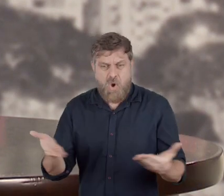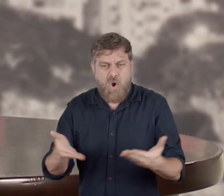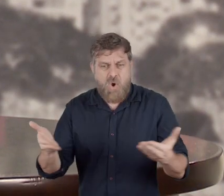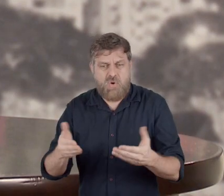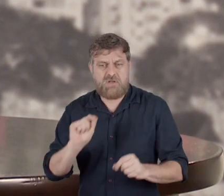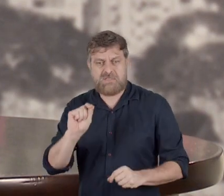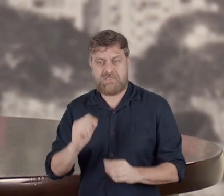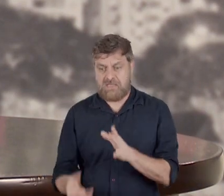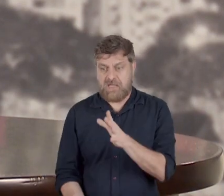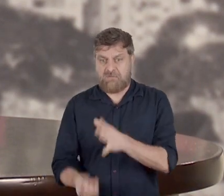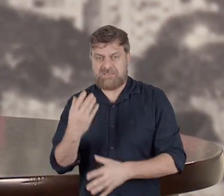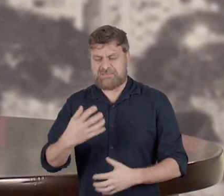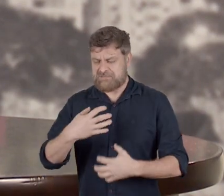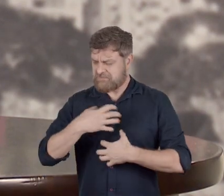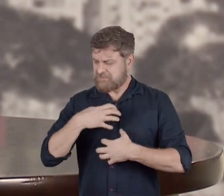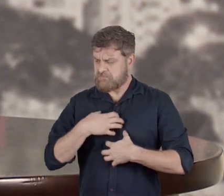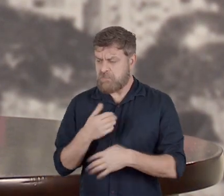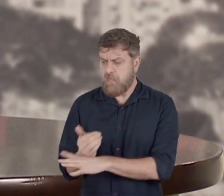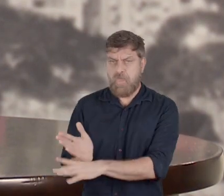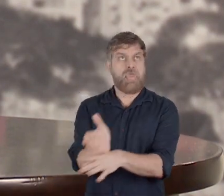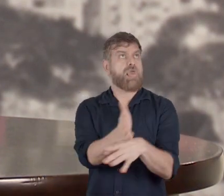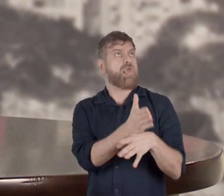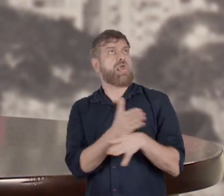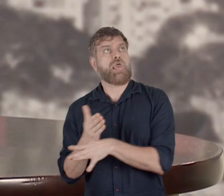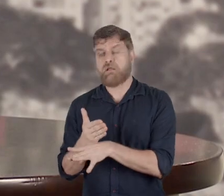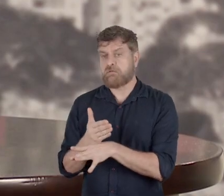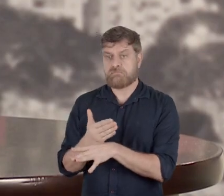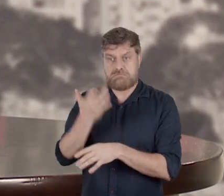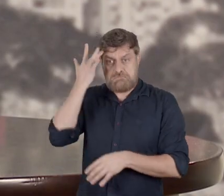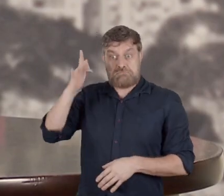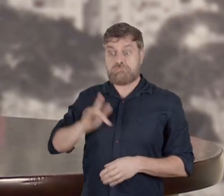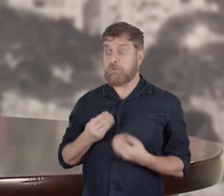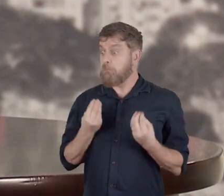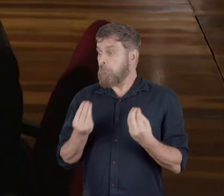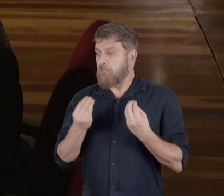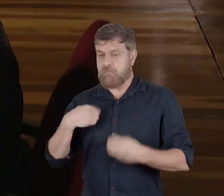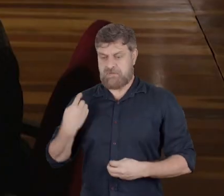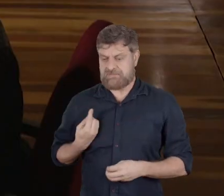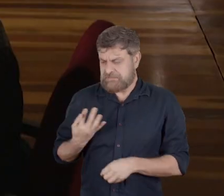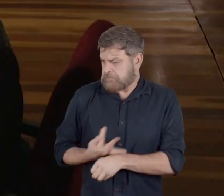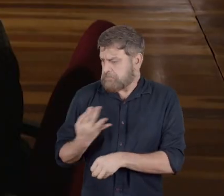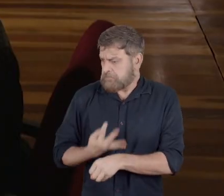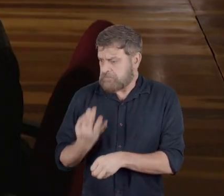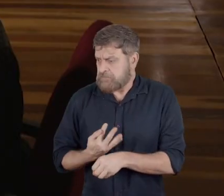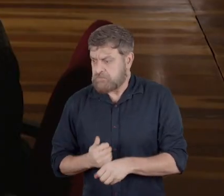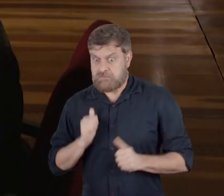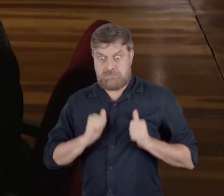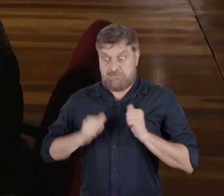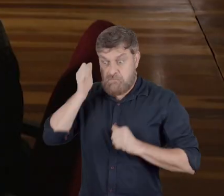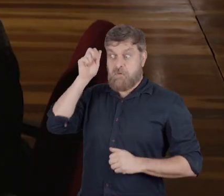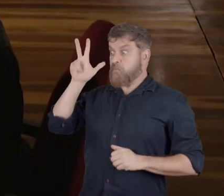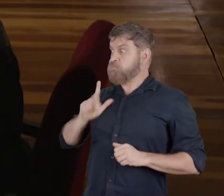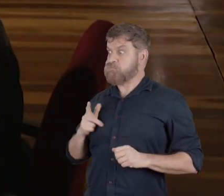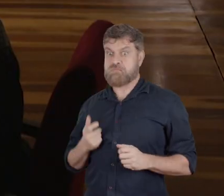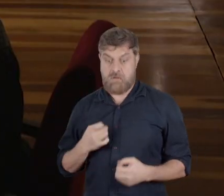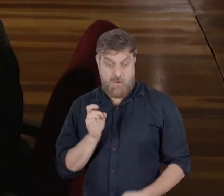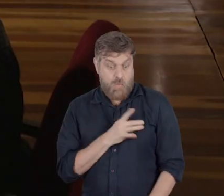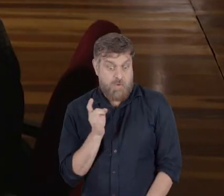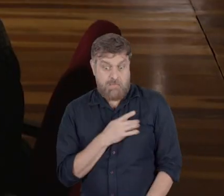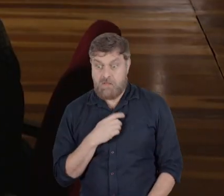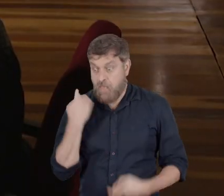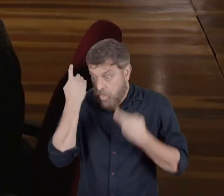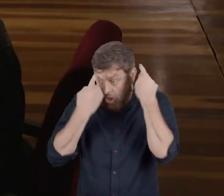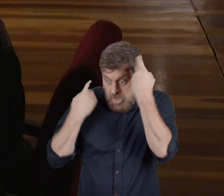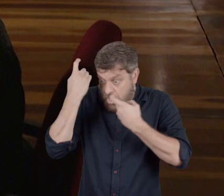da contemporaneidade se manifesta nesse sentimento de a gente estar perdido, não sabe fazer direito. Viver tenso, viver ansioso, viver